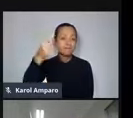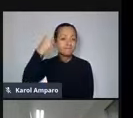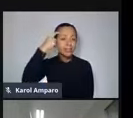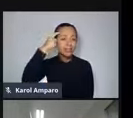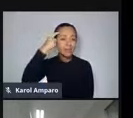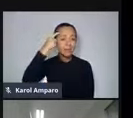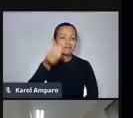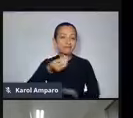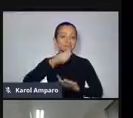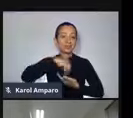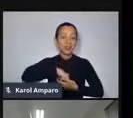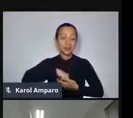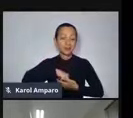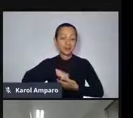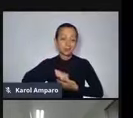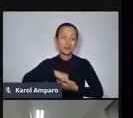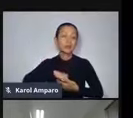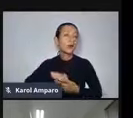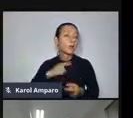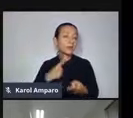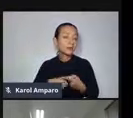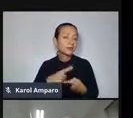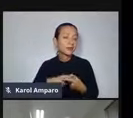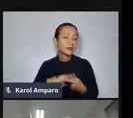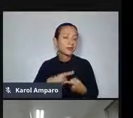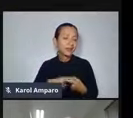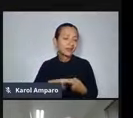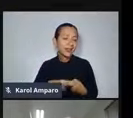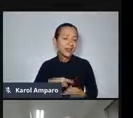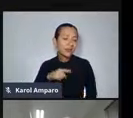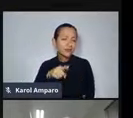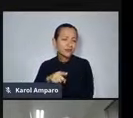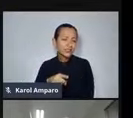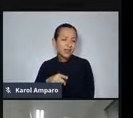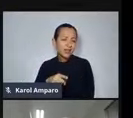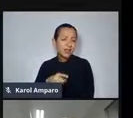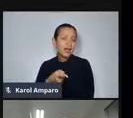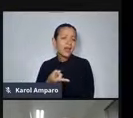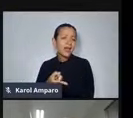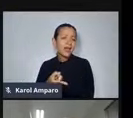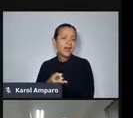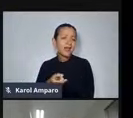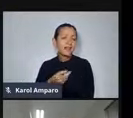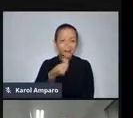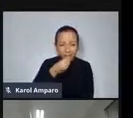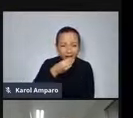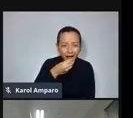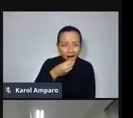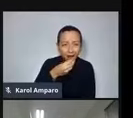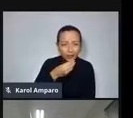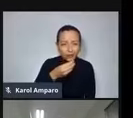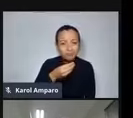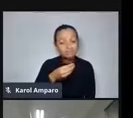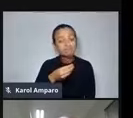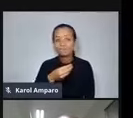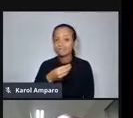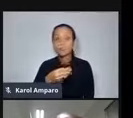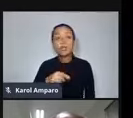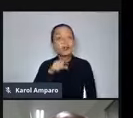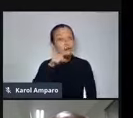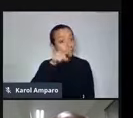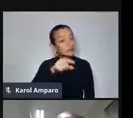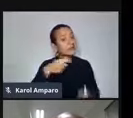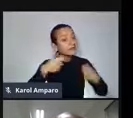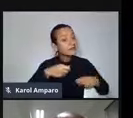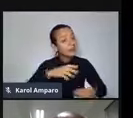pessoas, meus amigos, desconhecidos, conhecidos, e falo, gente, terminei o meu colégio, agora eu vou